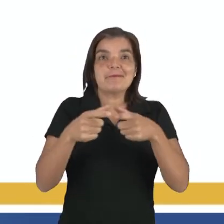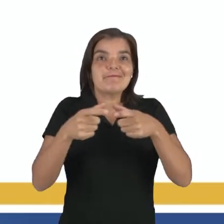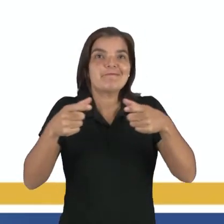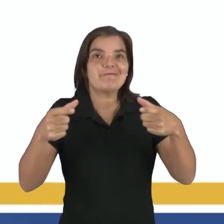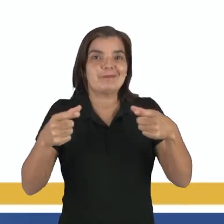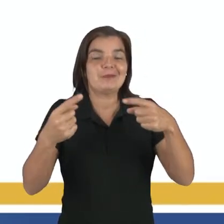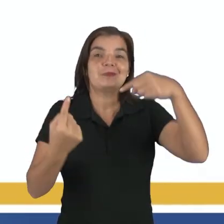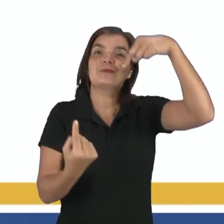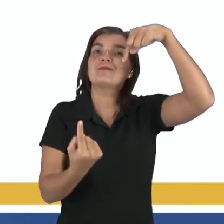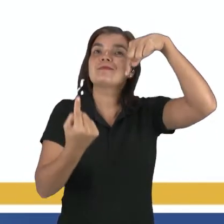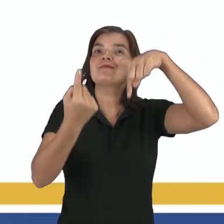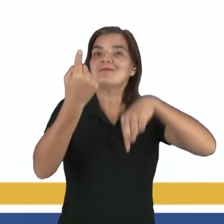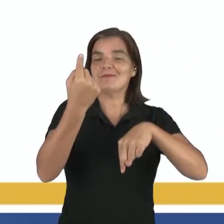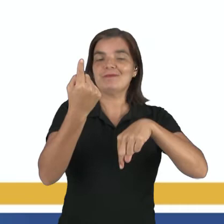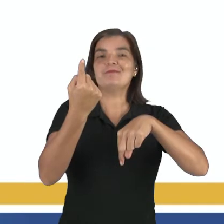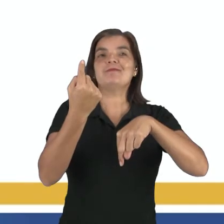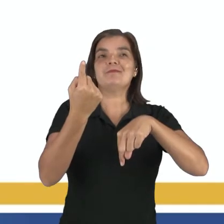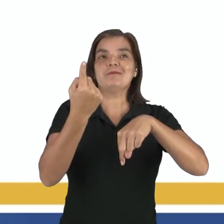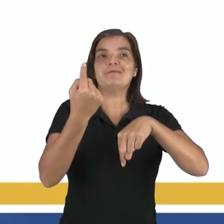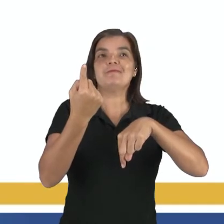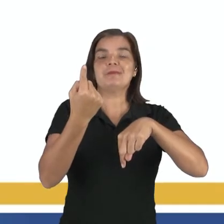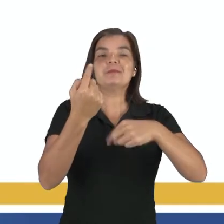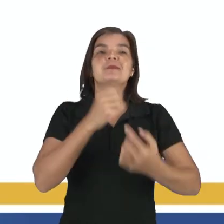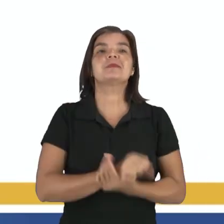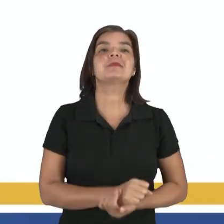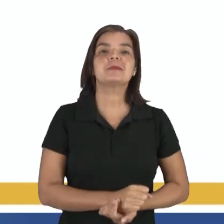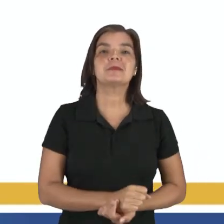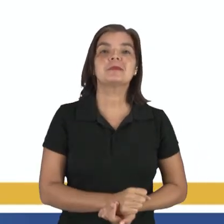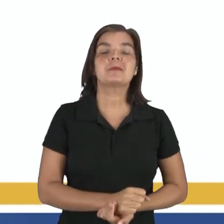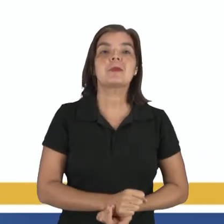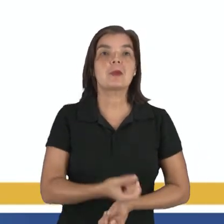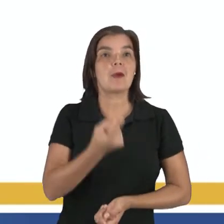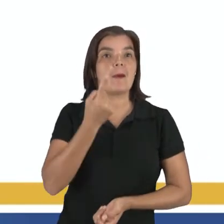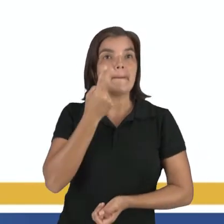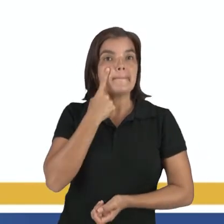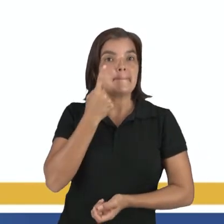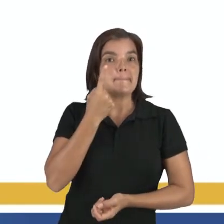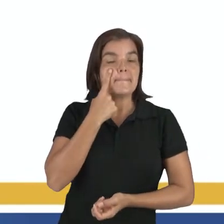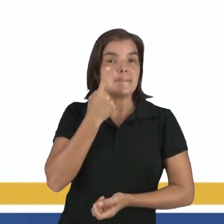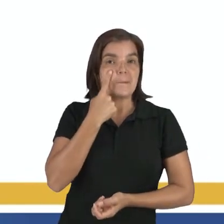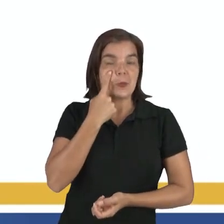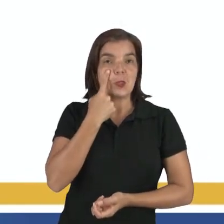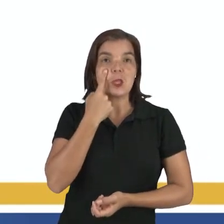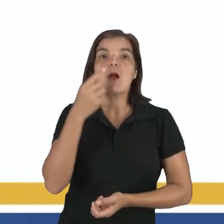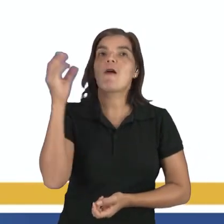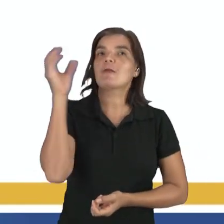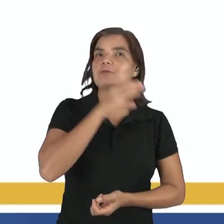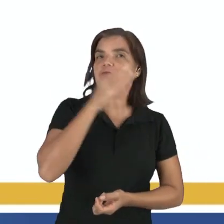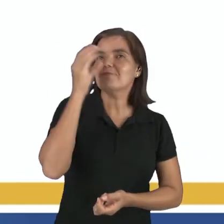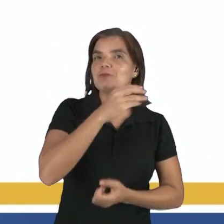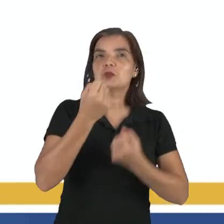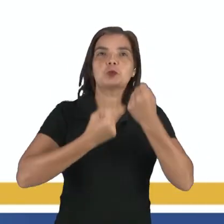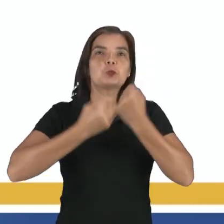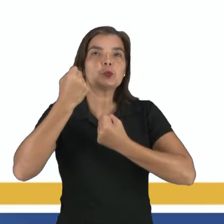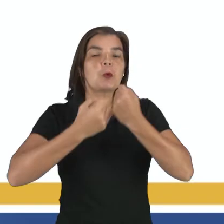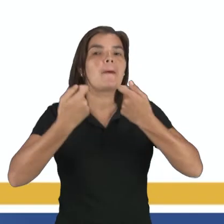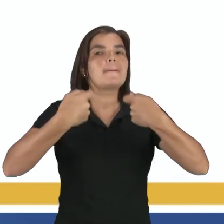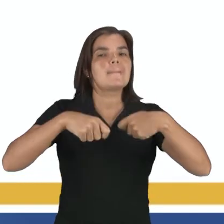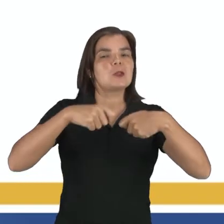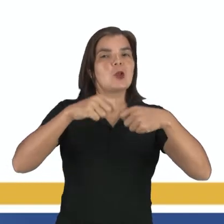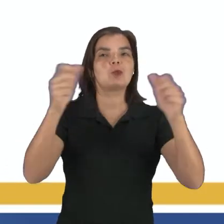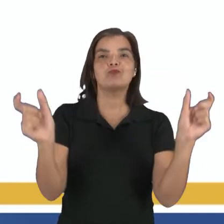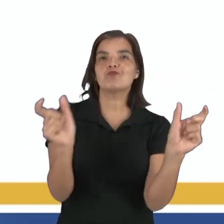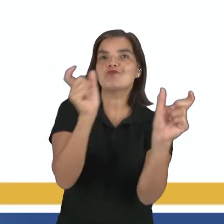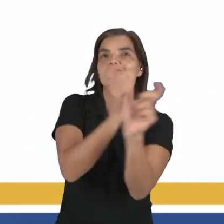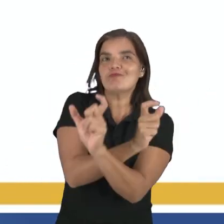portanto essas grandezas elas são inversamente proporcionais e para encontrarmos a velocidade do